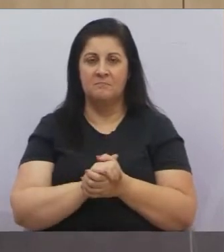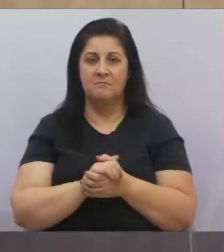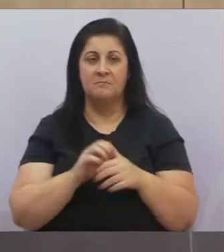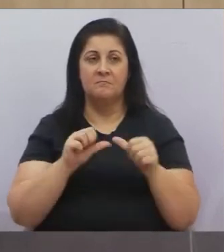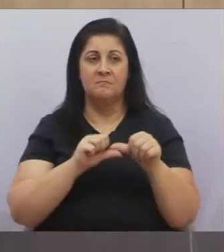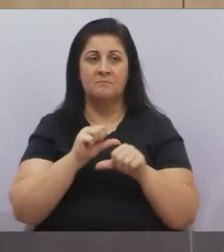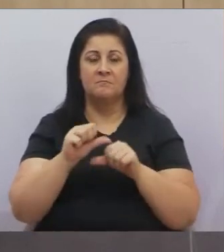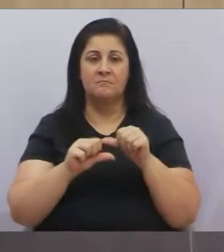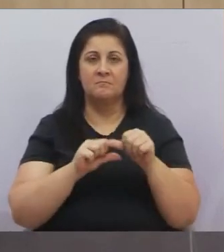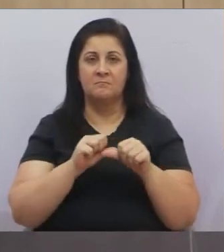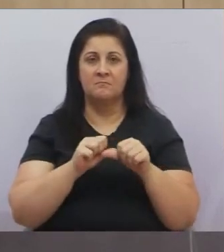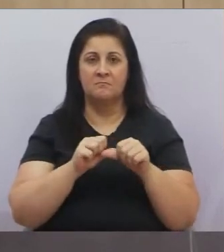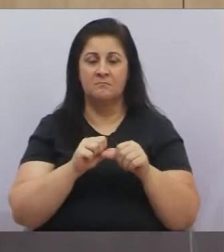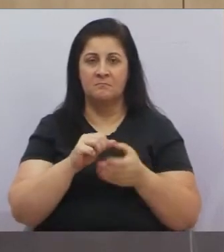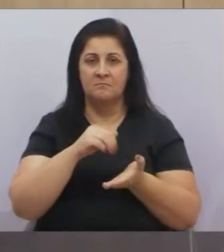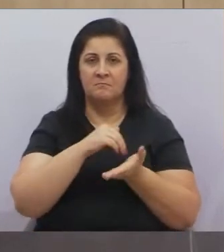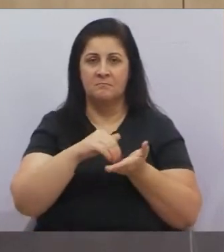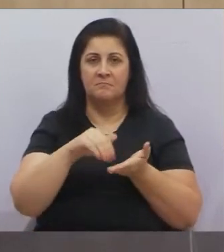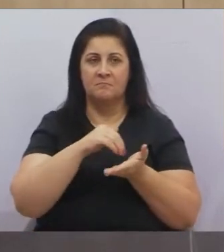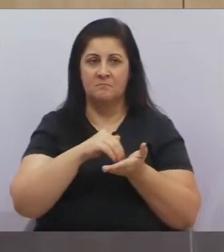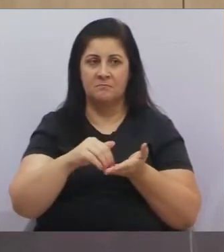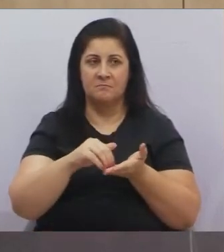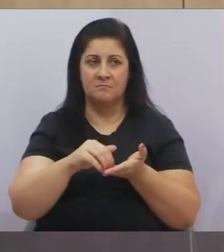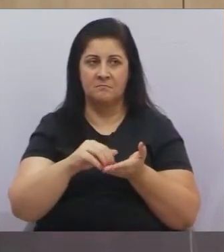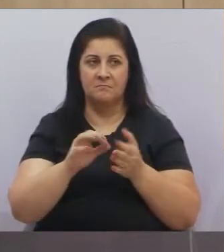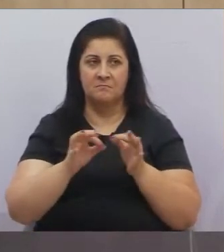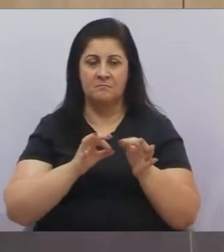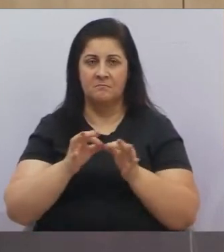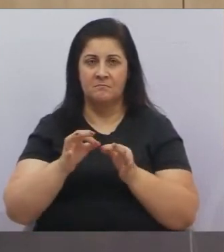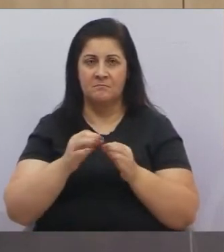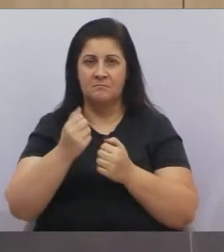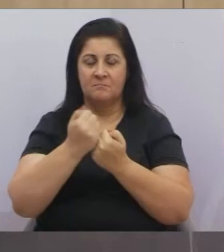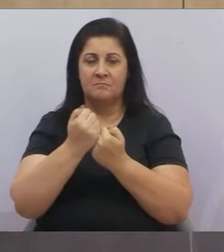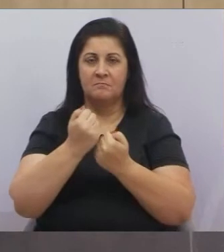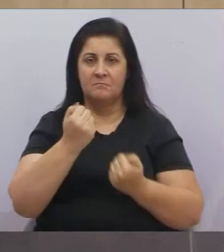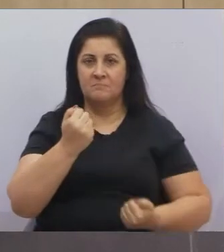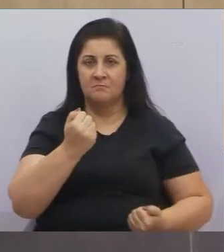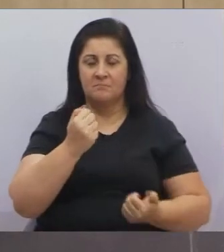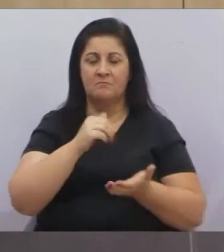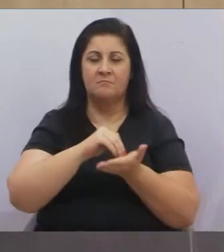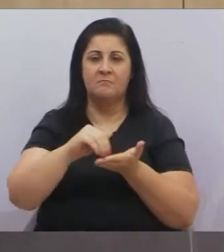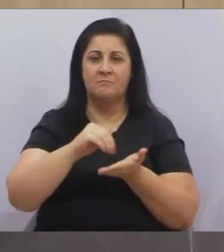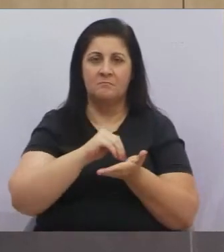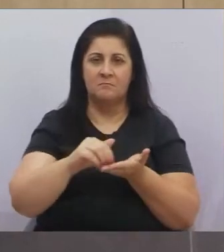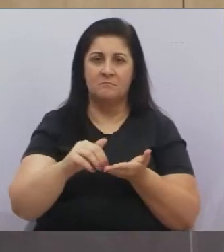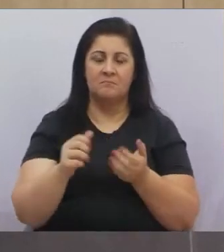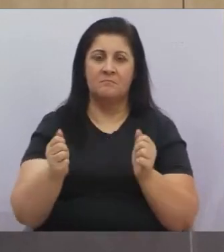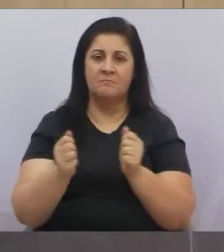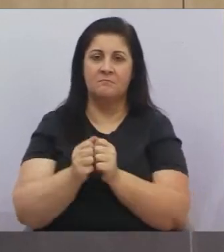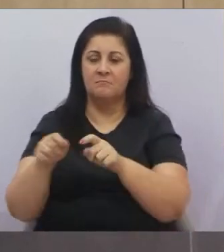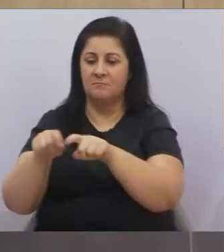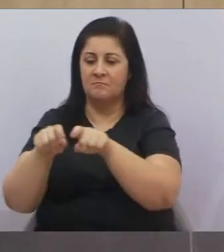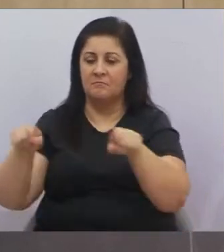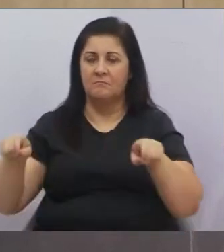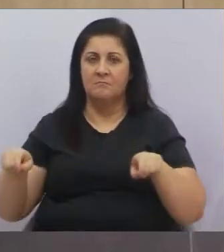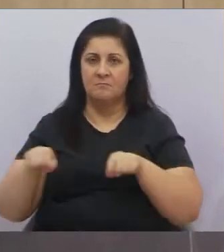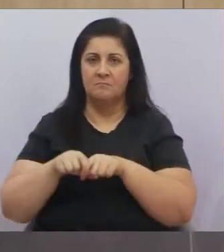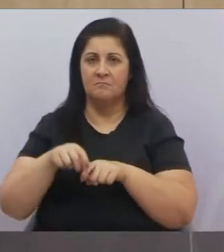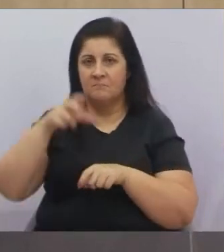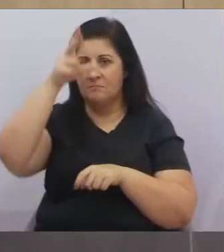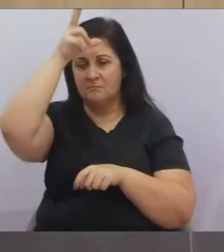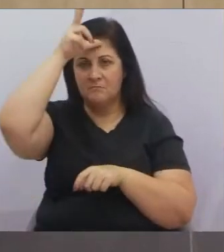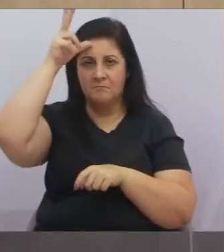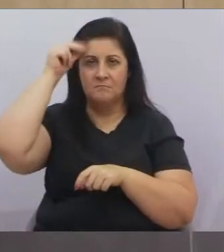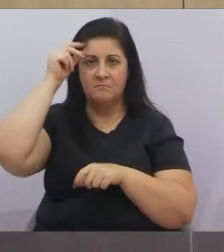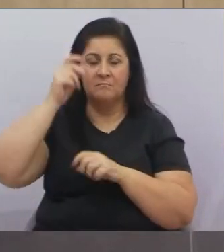baseia-se na modificação da secretaria proposta em uma subsecretaria vinculada diretamente ao gabinete do prefeito, fazendo